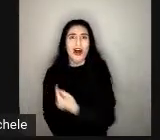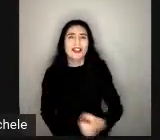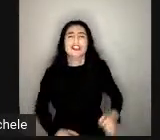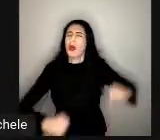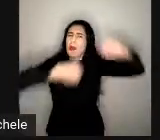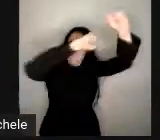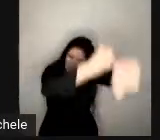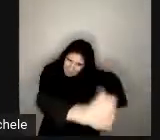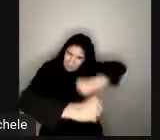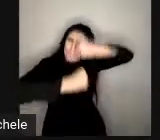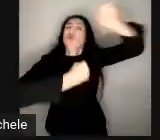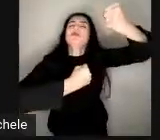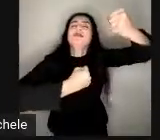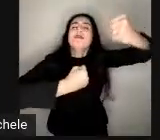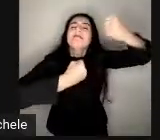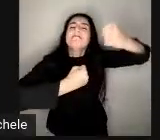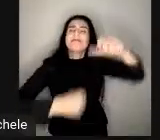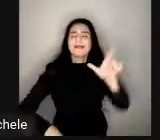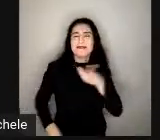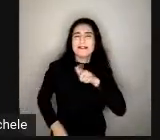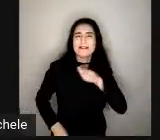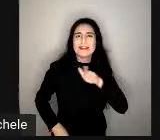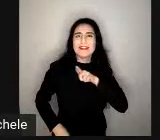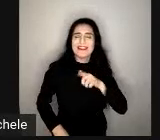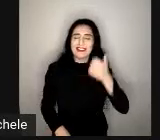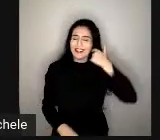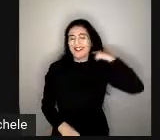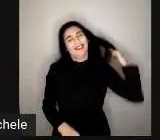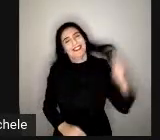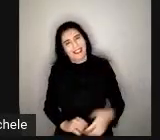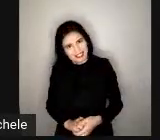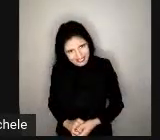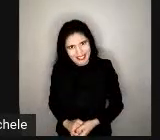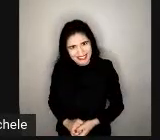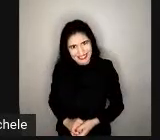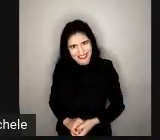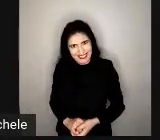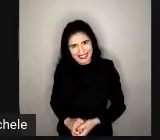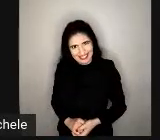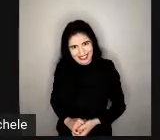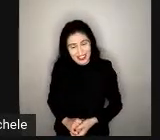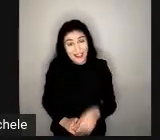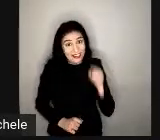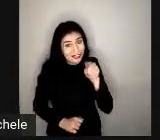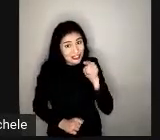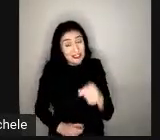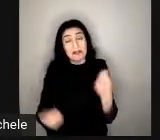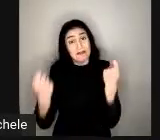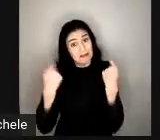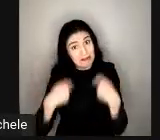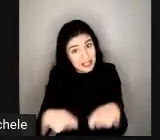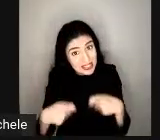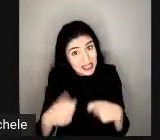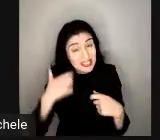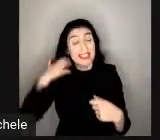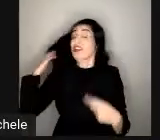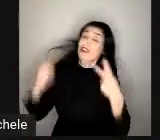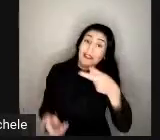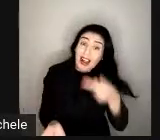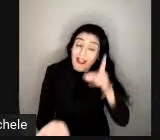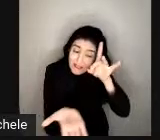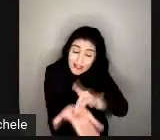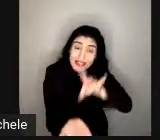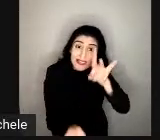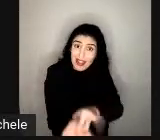somos imbatíveis, tá? Você não tem que se desculpar. Você tem mais é que reafirmar isso, porque é um fato.